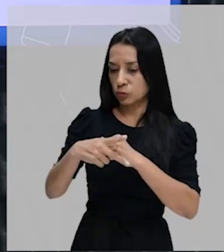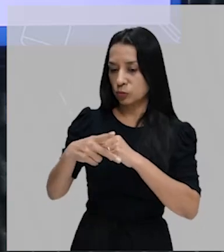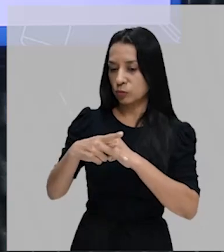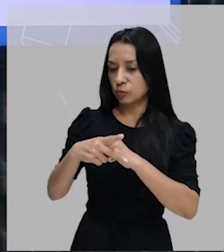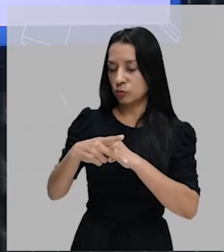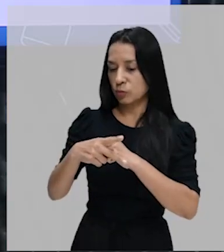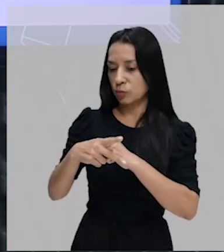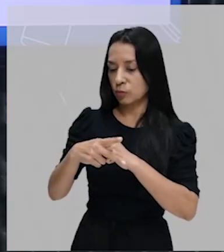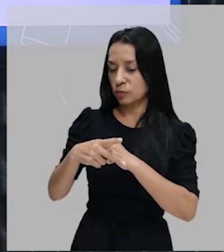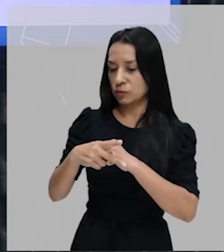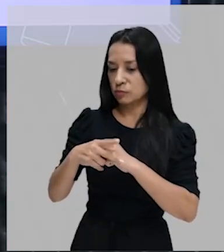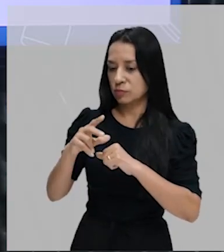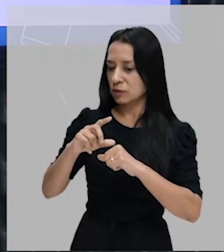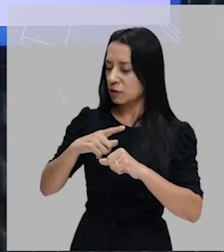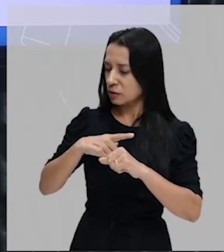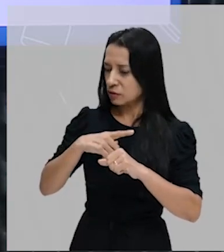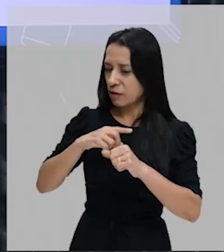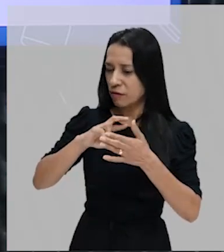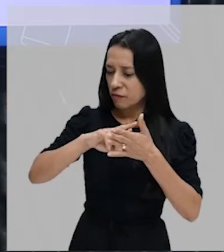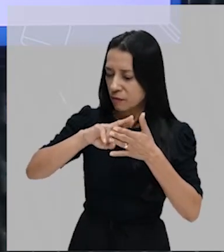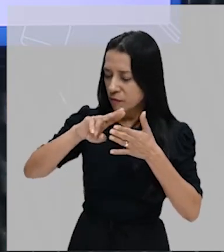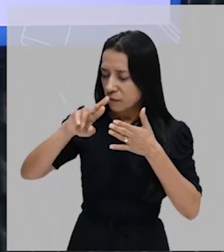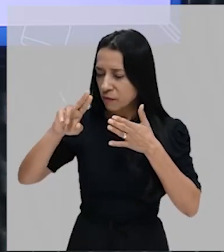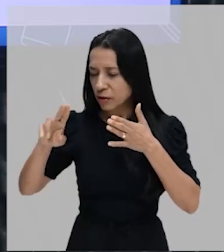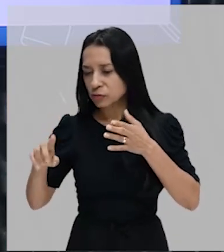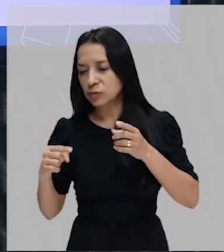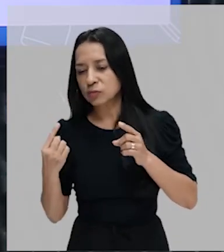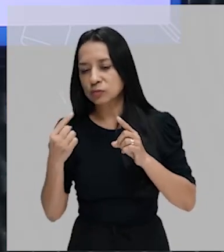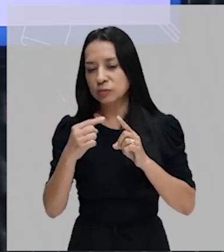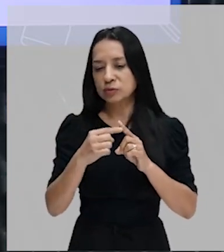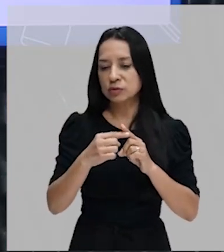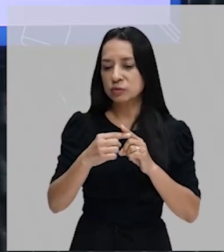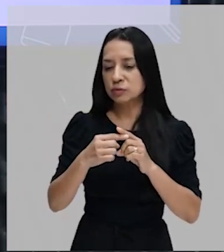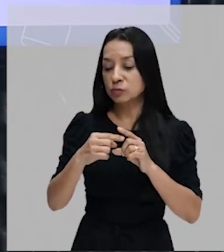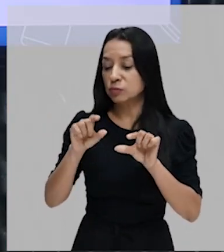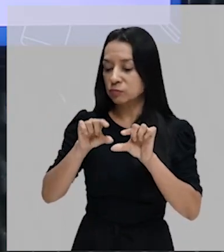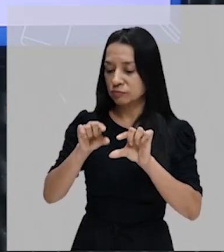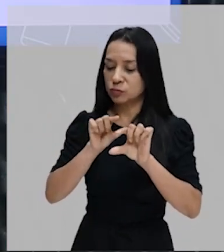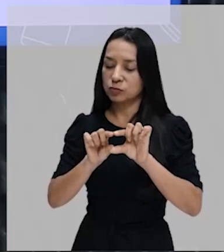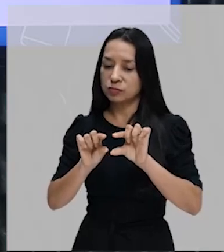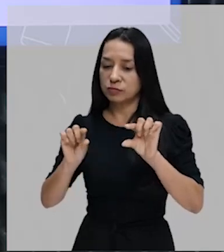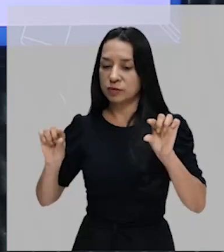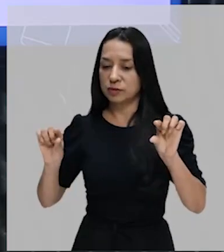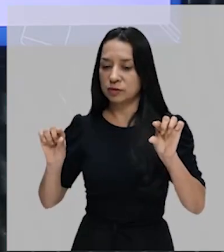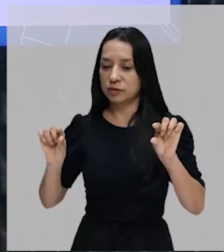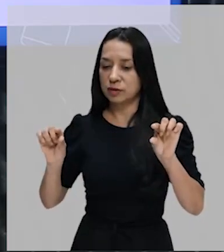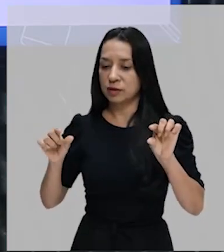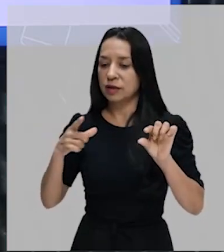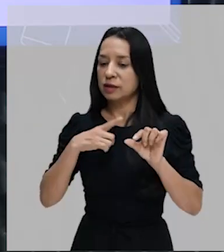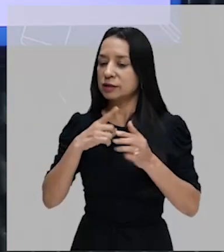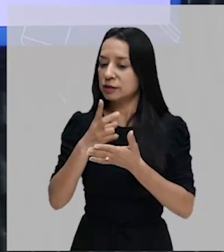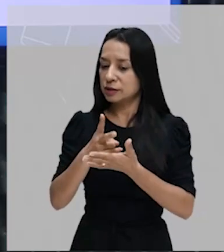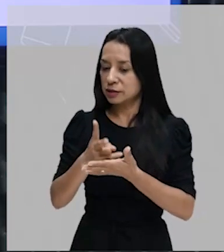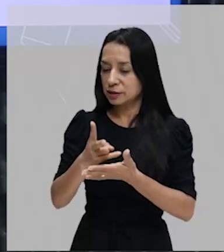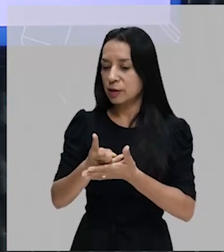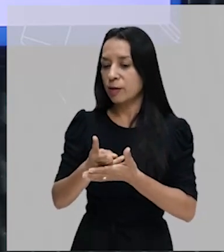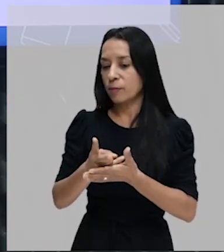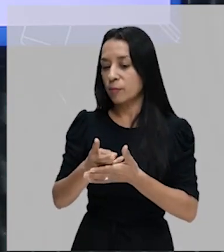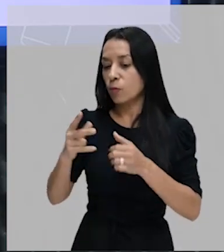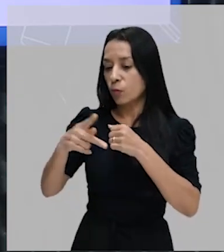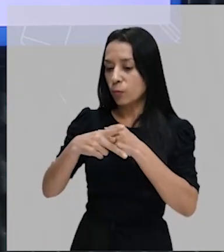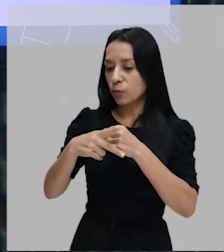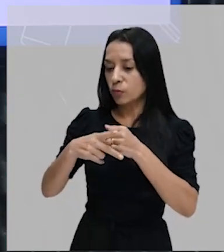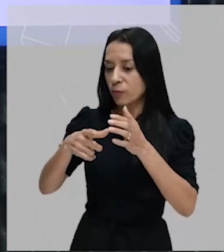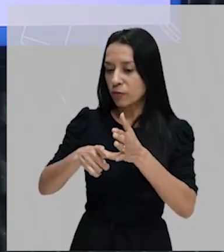pronomes, tá, se estendeu a várias outras funções dentro de uma frase. Porém, sempre que o pronome antecede